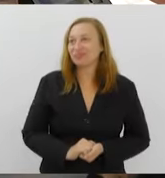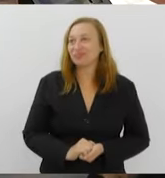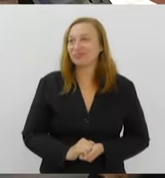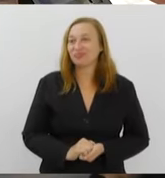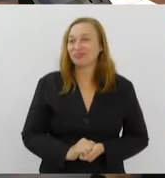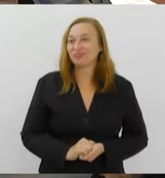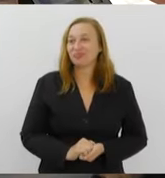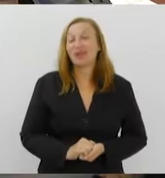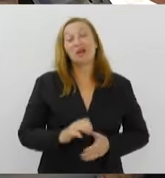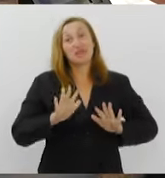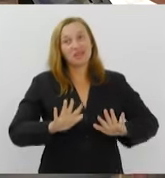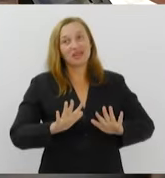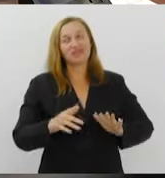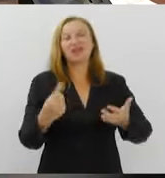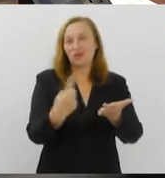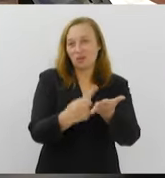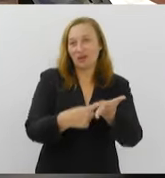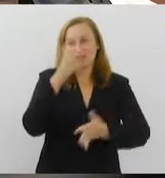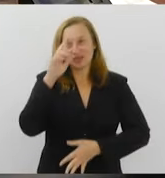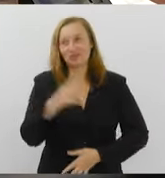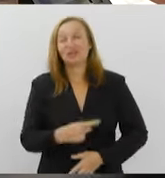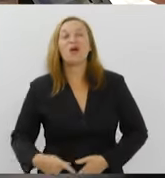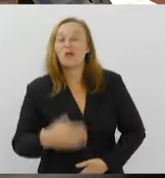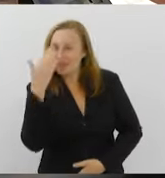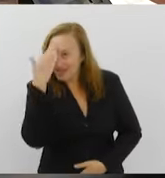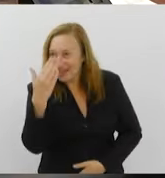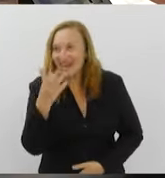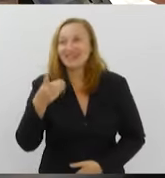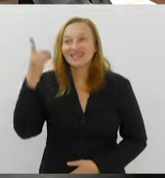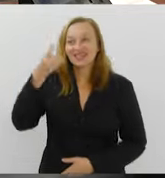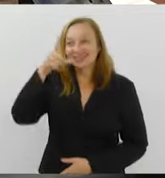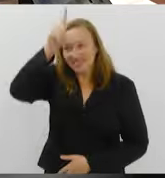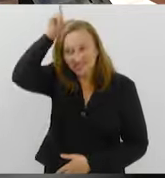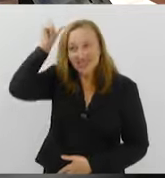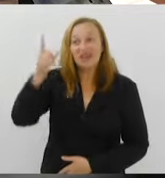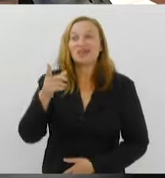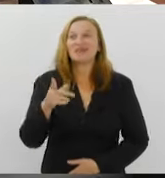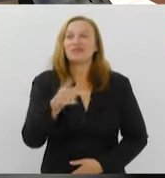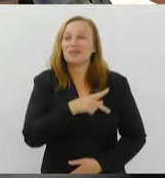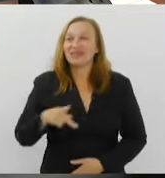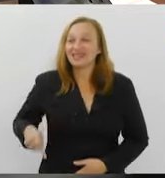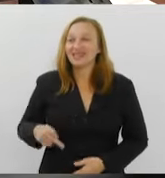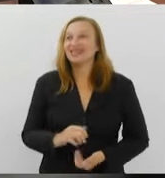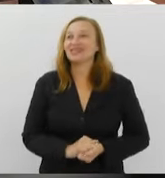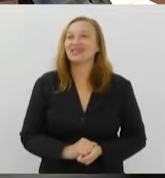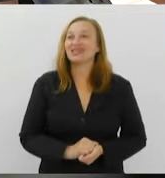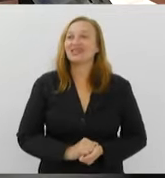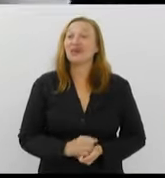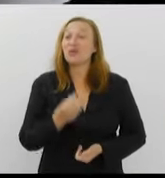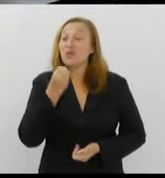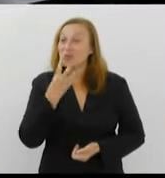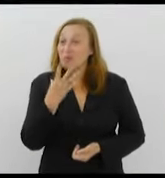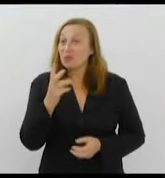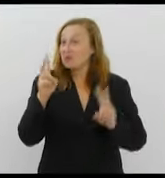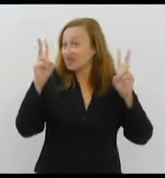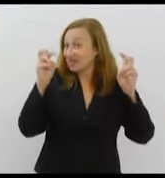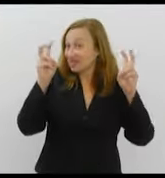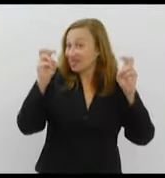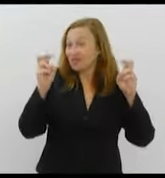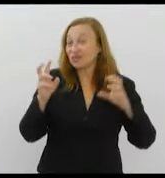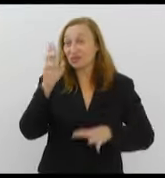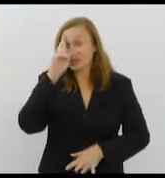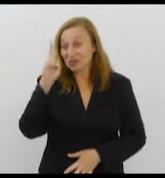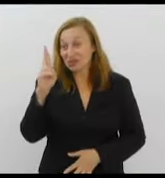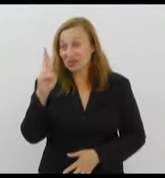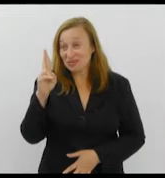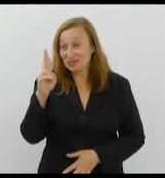Energia renovável. Fica assim acordado, presidente. Muito obrigado, Luiz, presidente, mais uma vez. Presidente, se me permite, o lado bom dessa questão é que quando Vossa